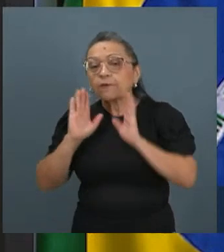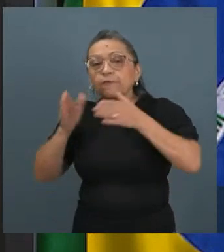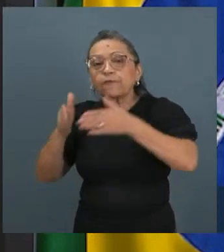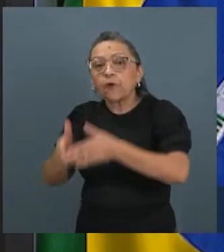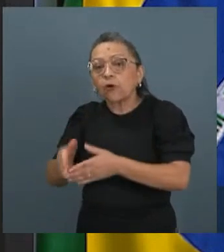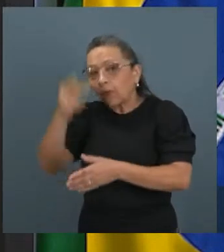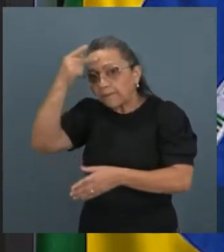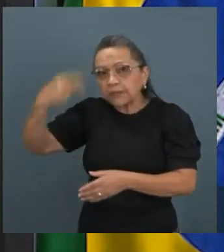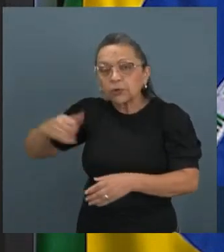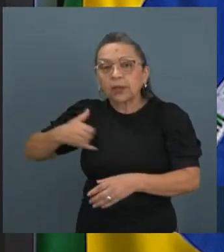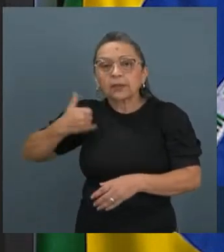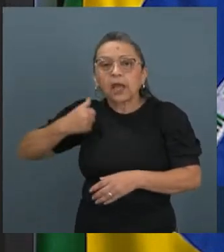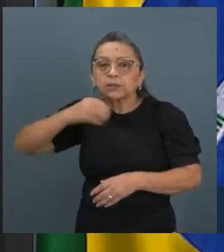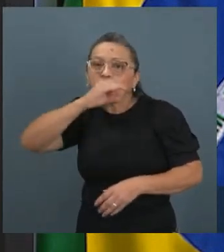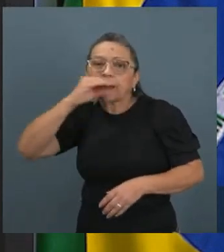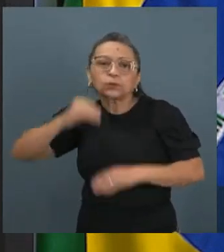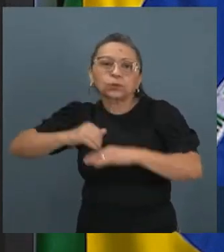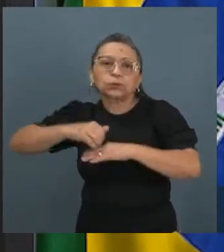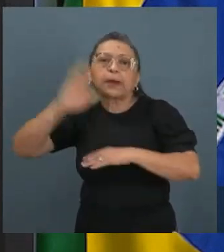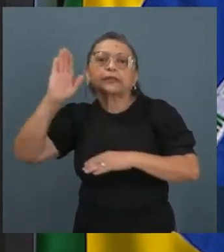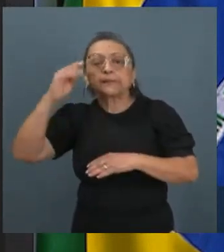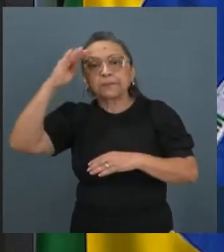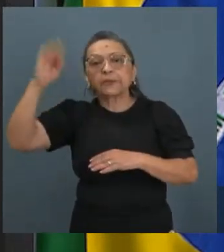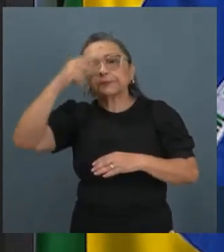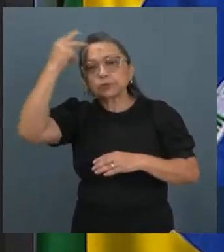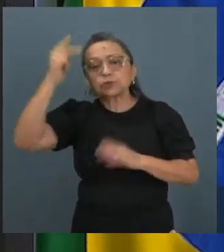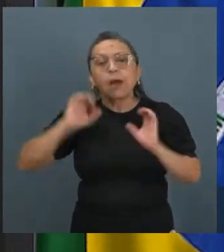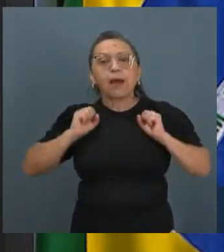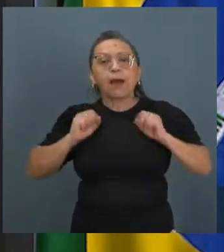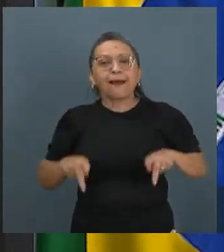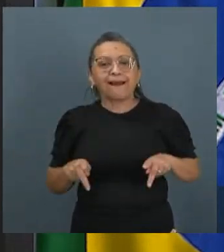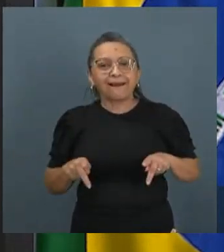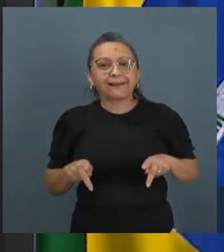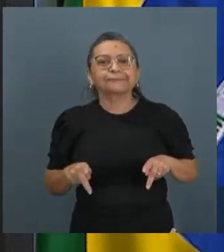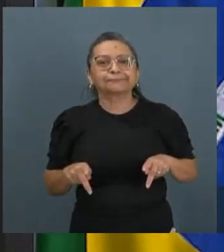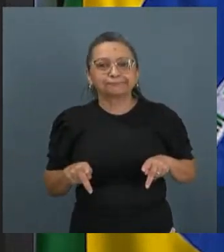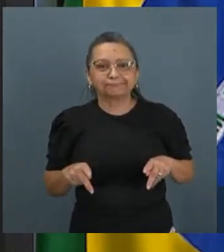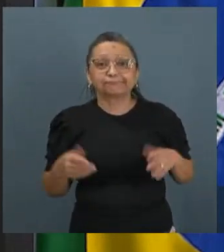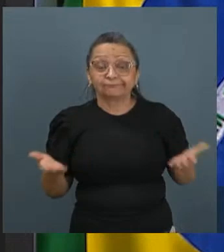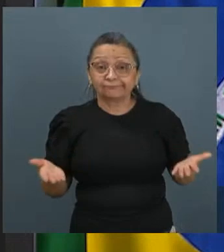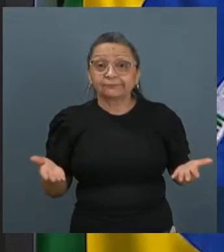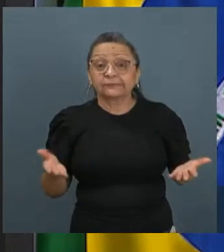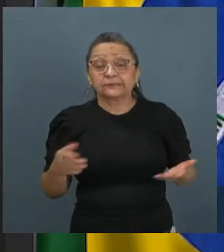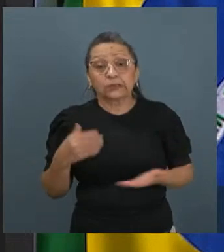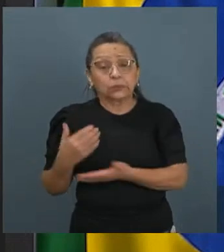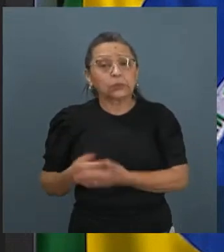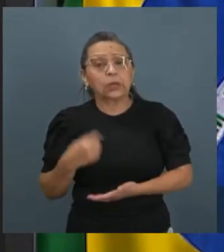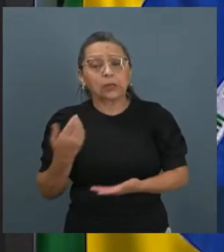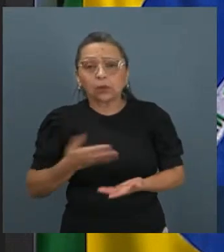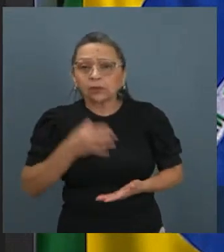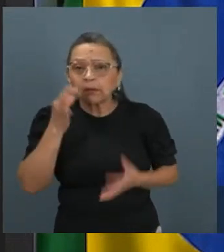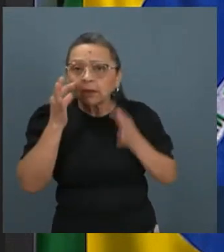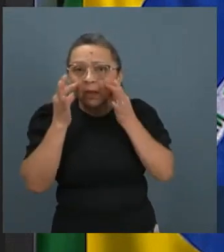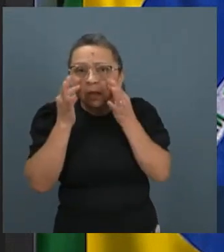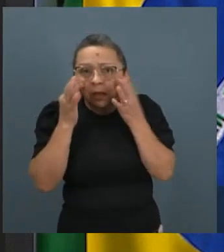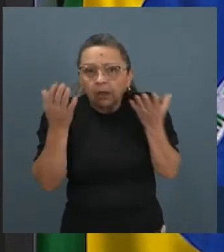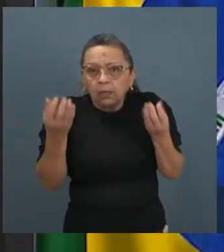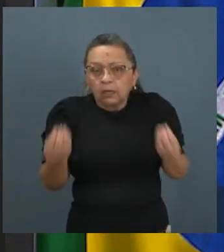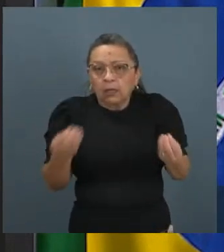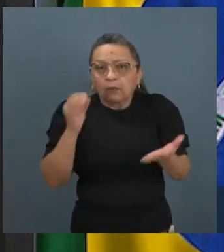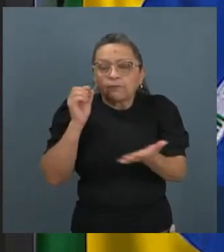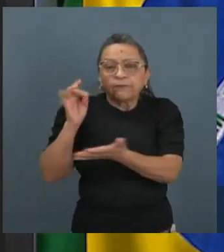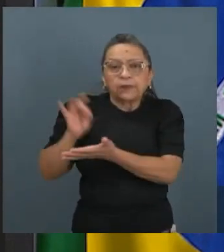público maior de idade, principalmente os aposentados. Ou seja, nós estamos diante de um verdadeiro